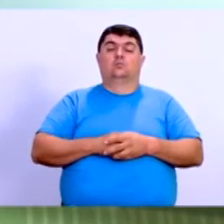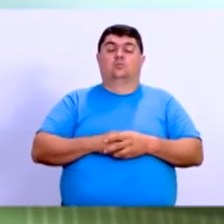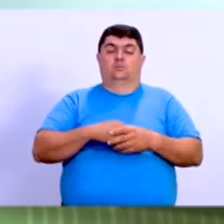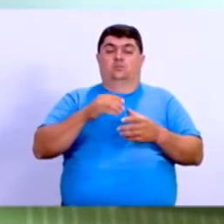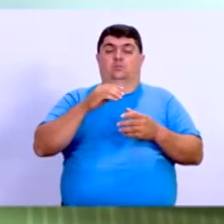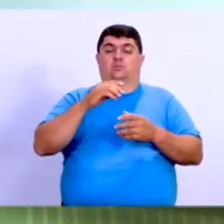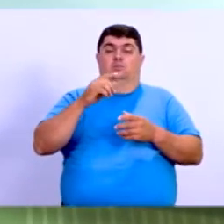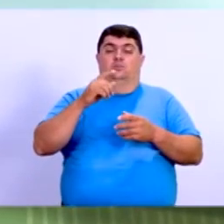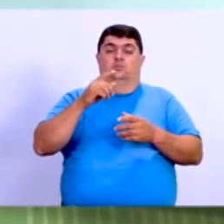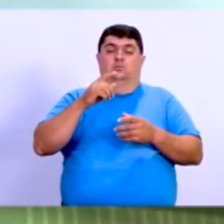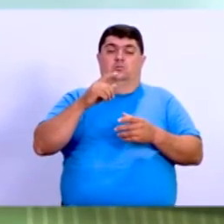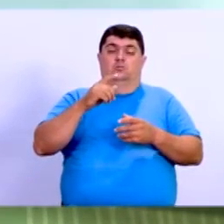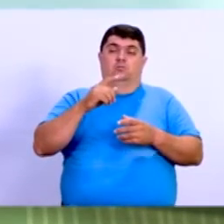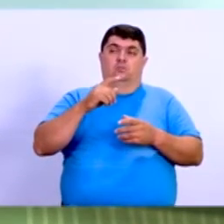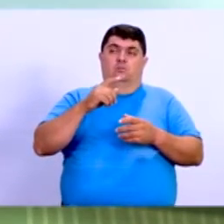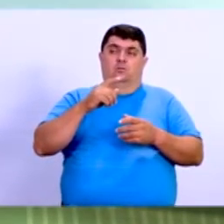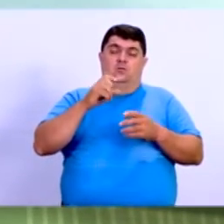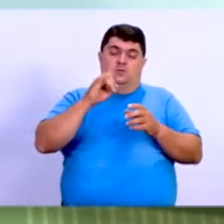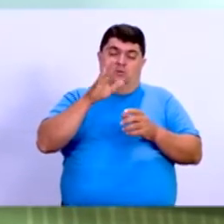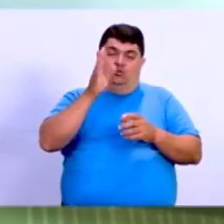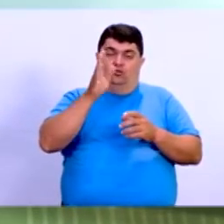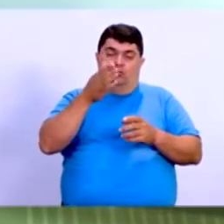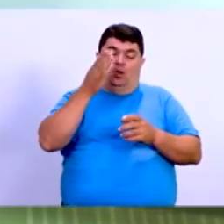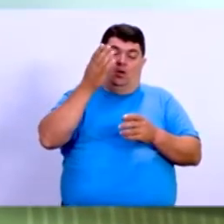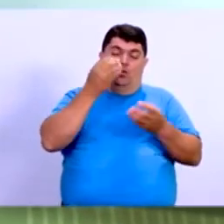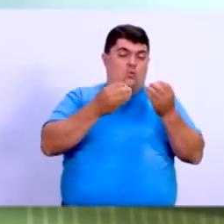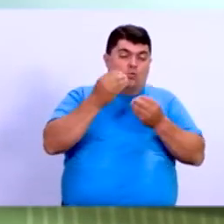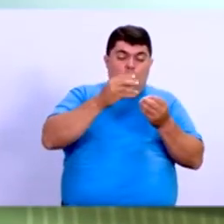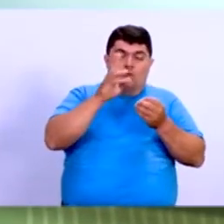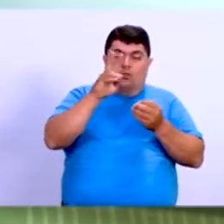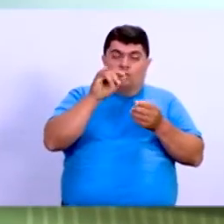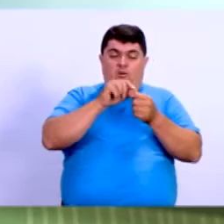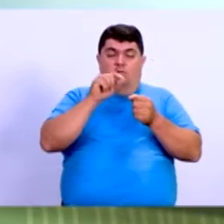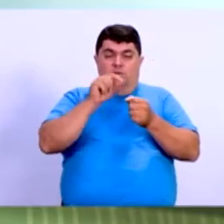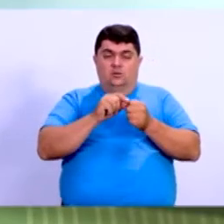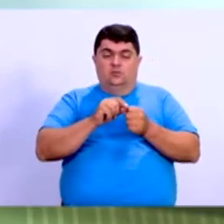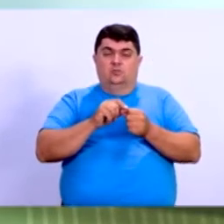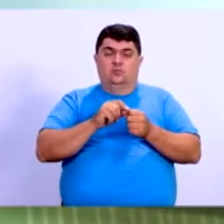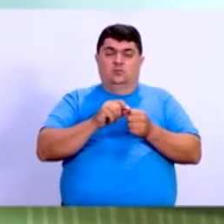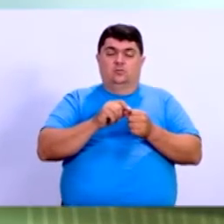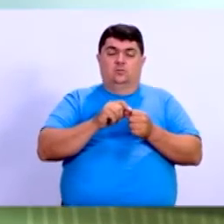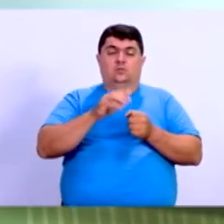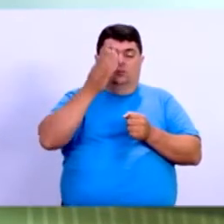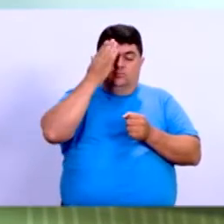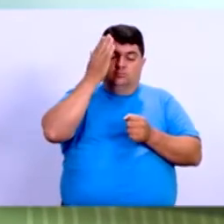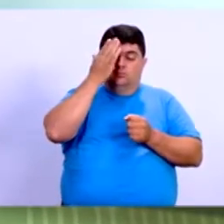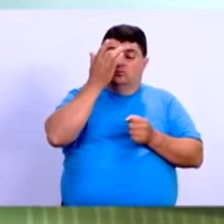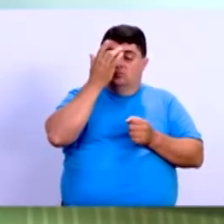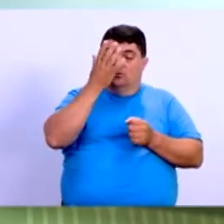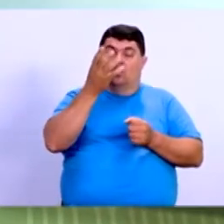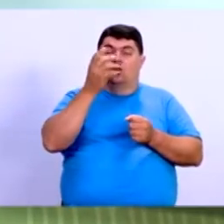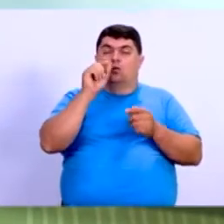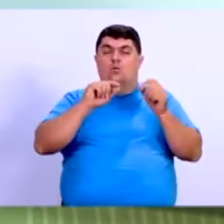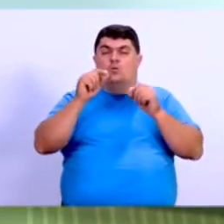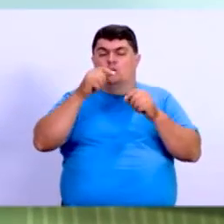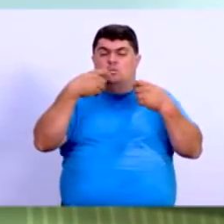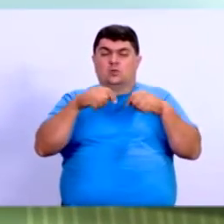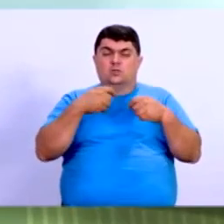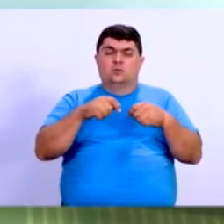Posteriormente, você sabendo como vai estar desenvolvido, você sabe então o que é que precisa para